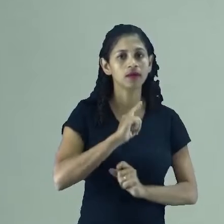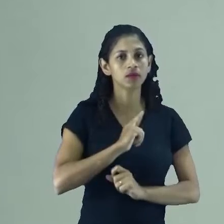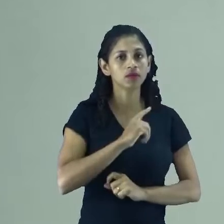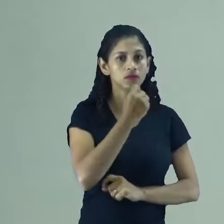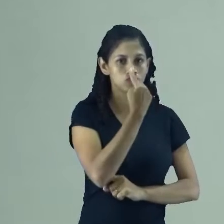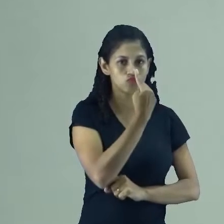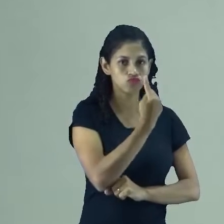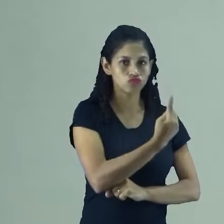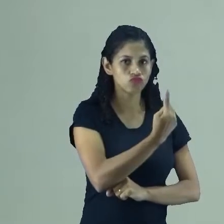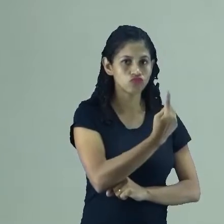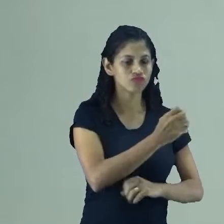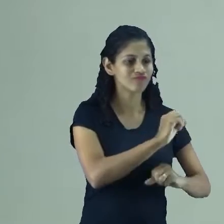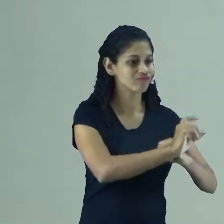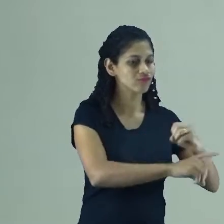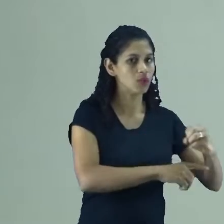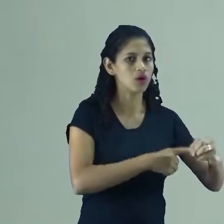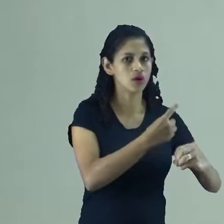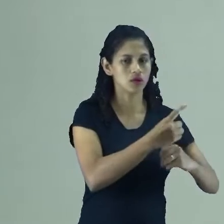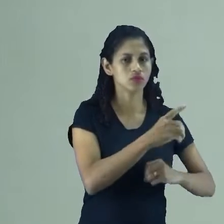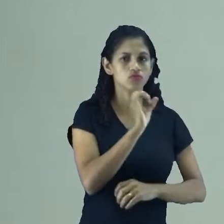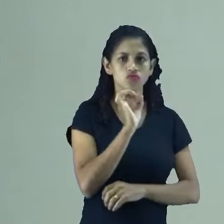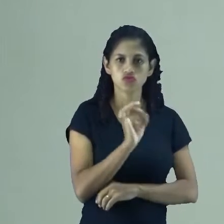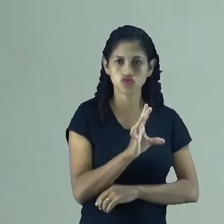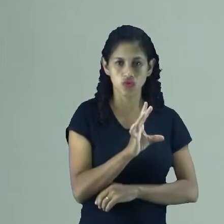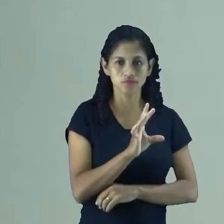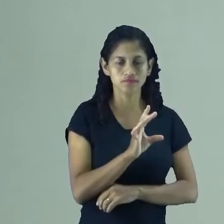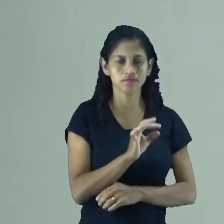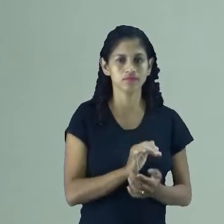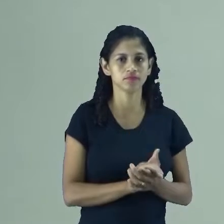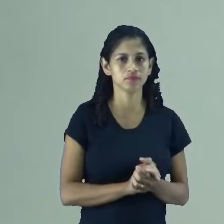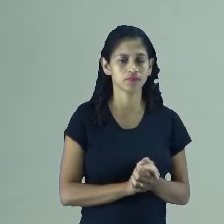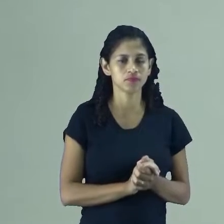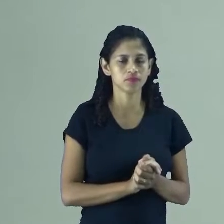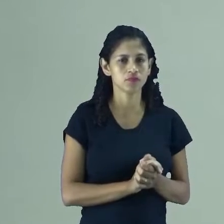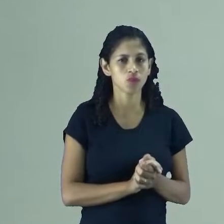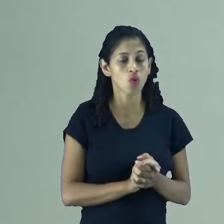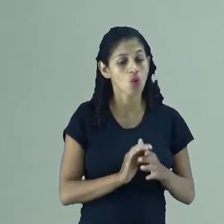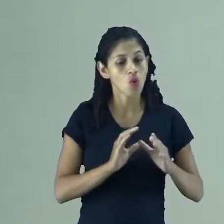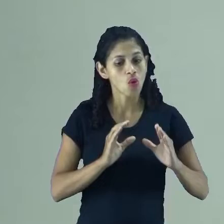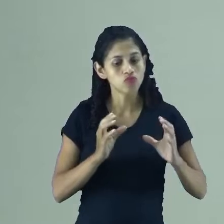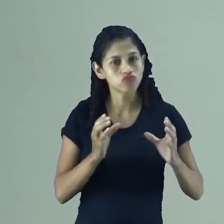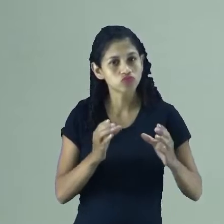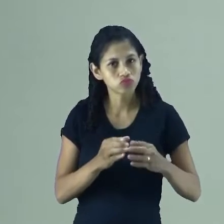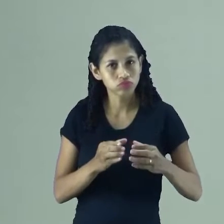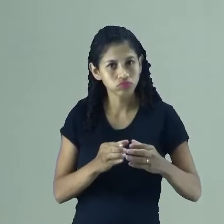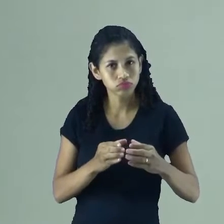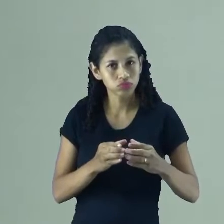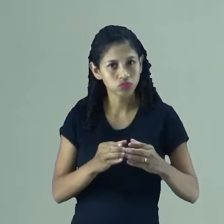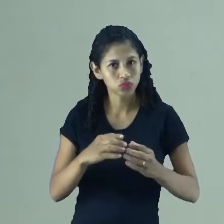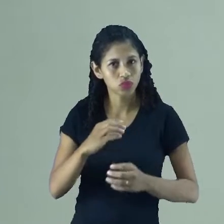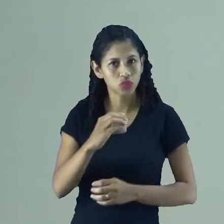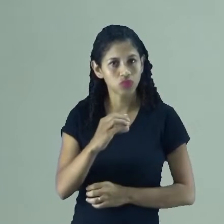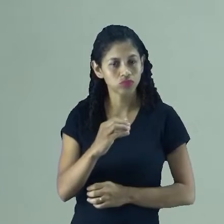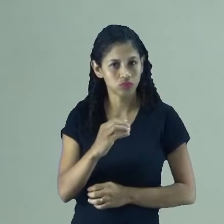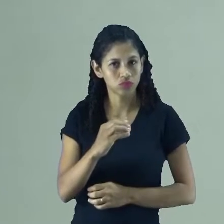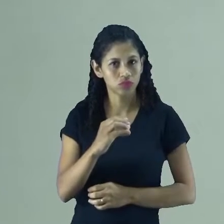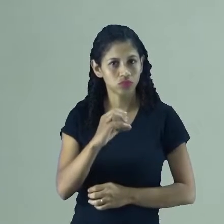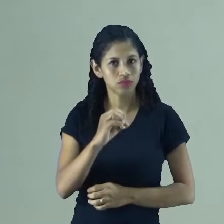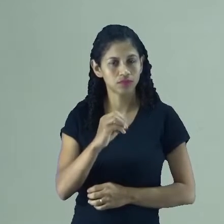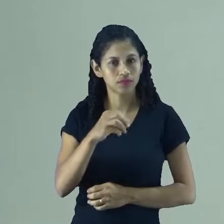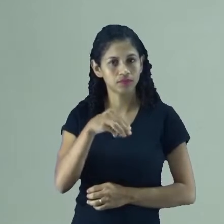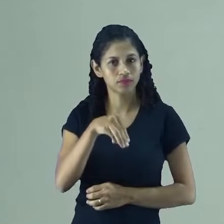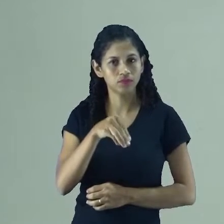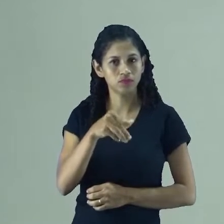de átomo, um tipo de elemento químico. Já quando a gente fala das substâncias compostas, elas vão ser aí, compostas